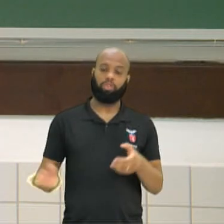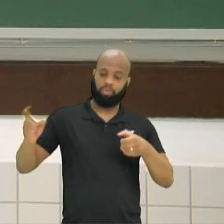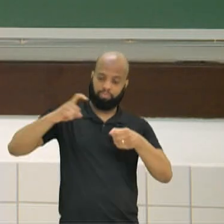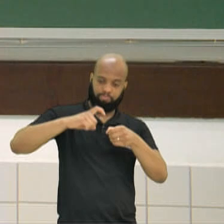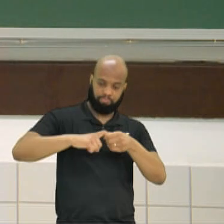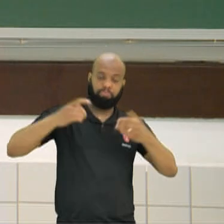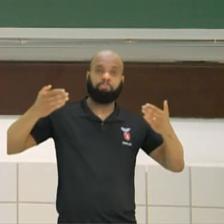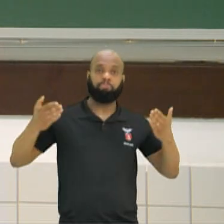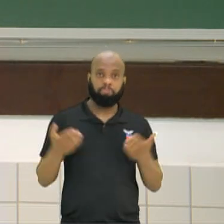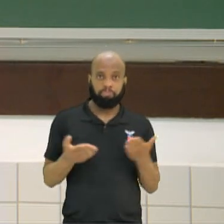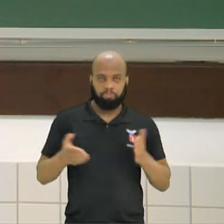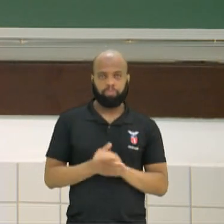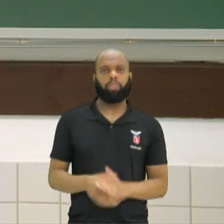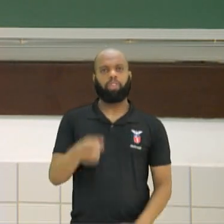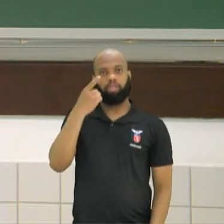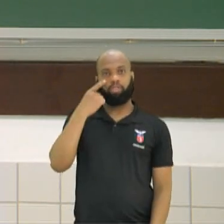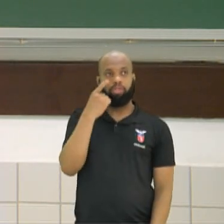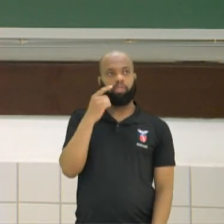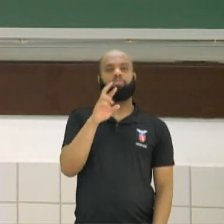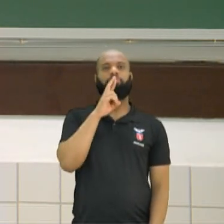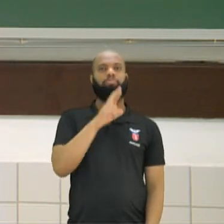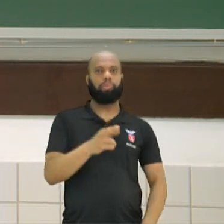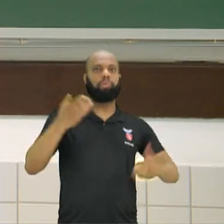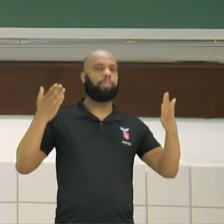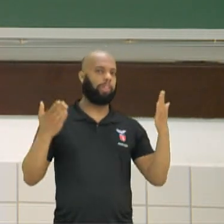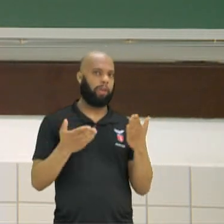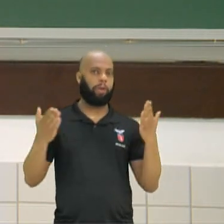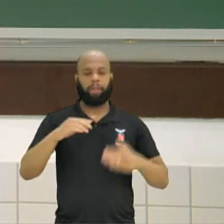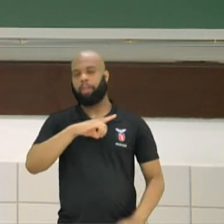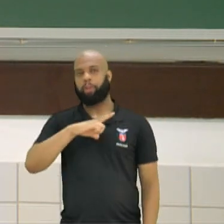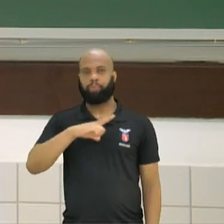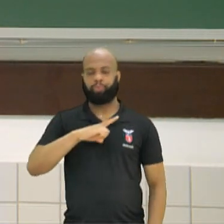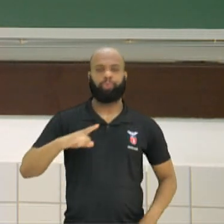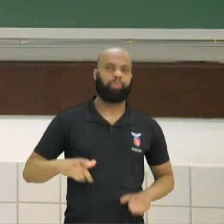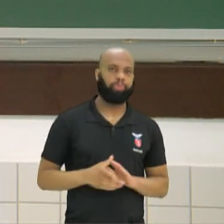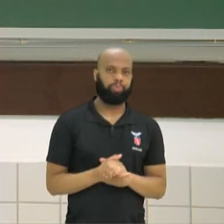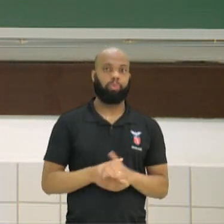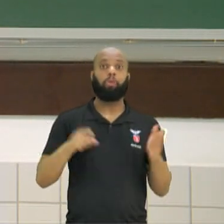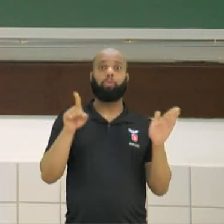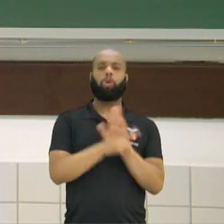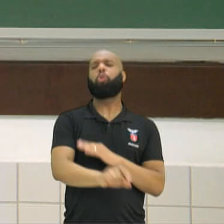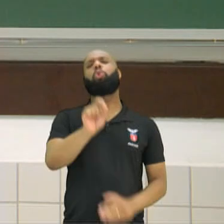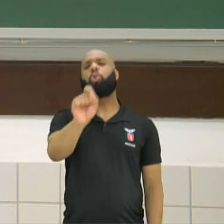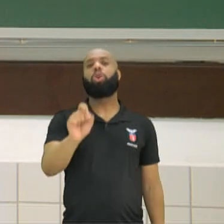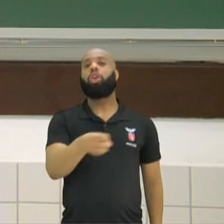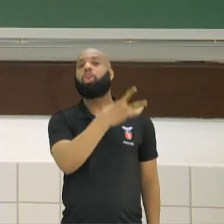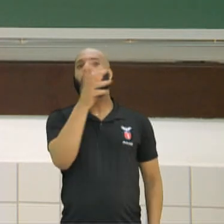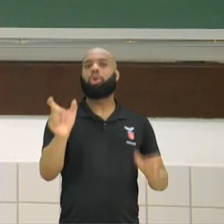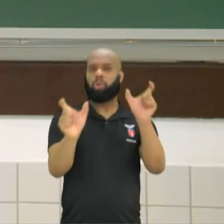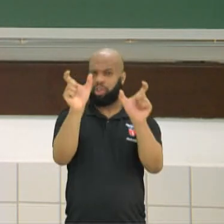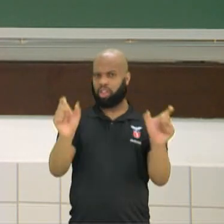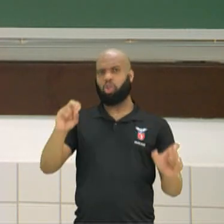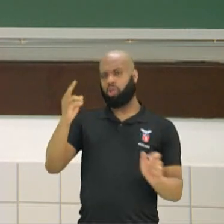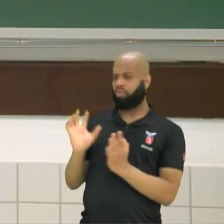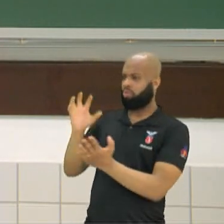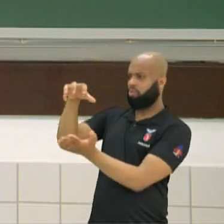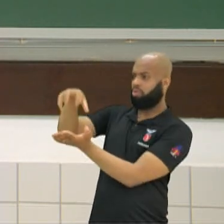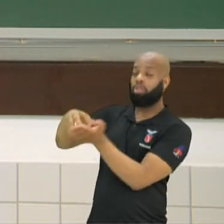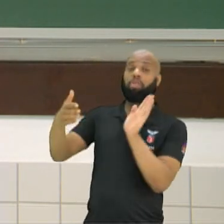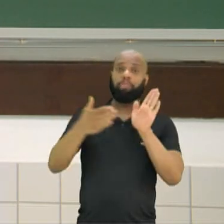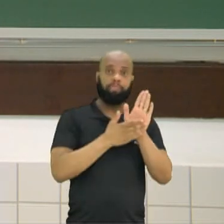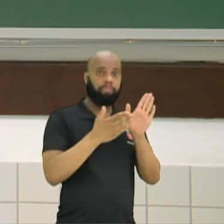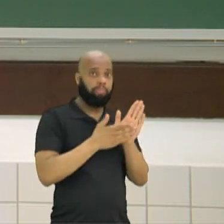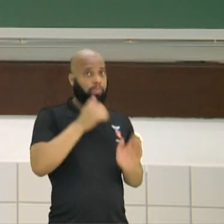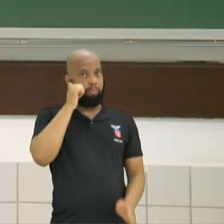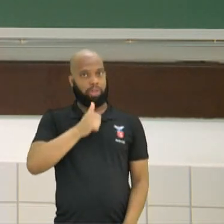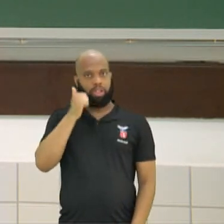Voltamos, galera. Então, olha só, vamos ver a nossa resposta, né? A pergunta estava dizendo quantos agentes e quantas propostas a